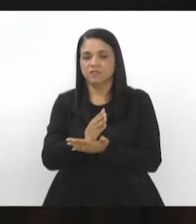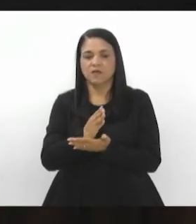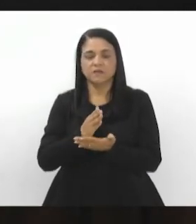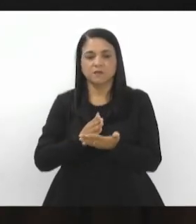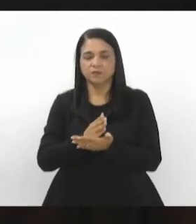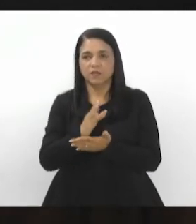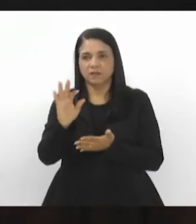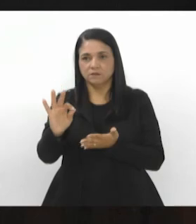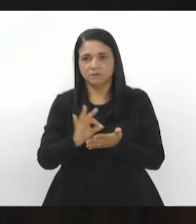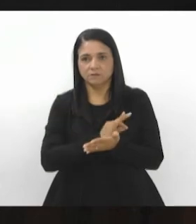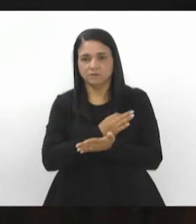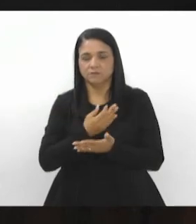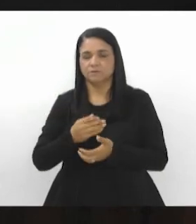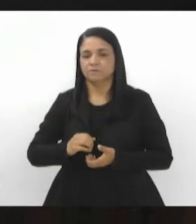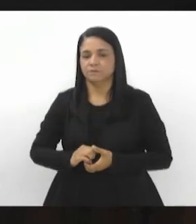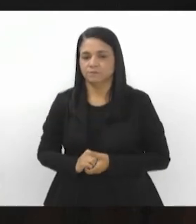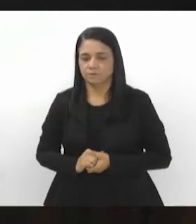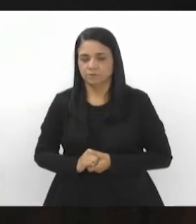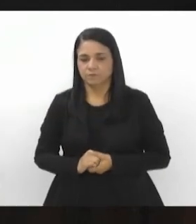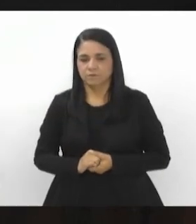ao toque.